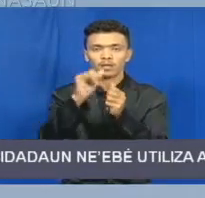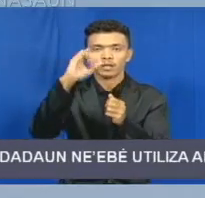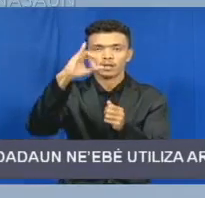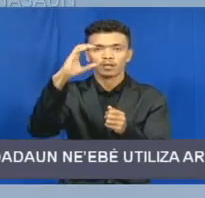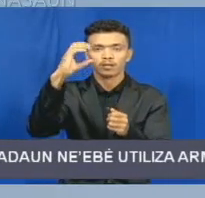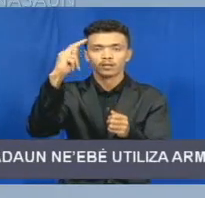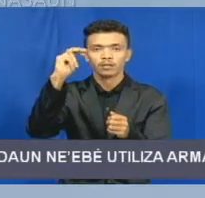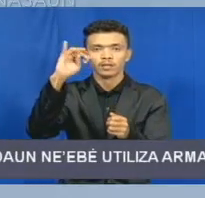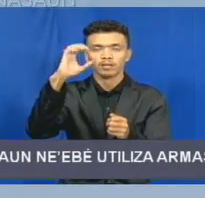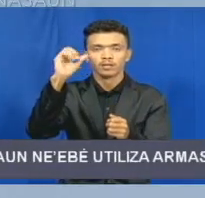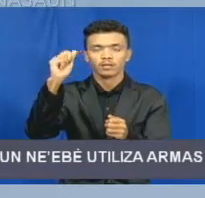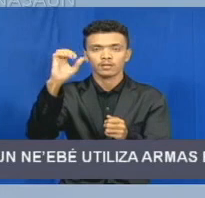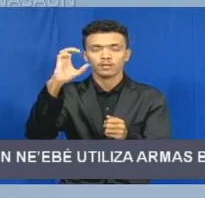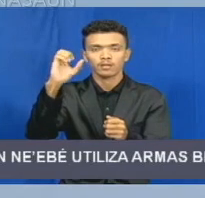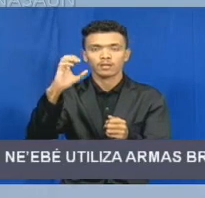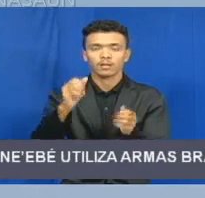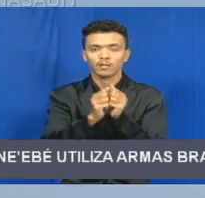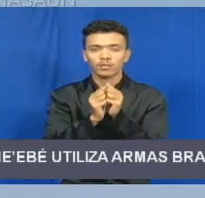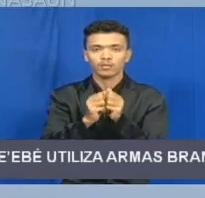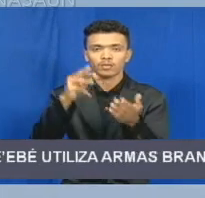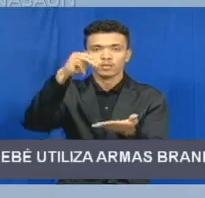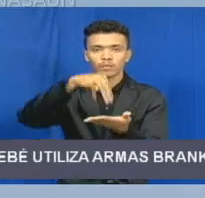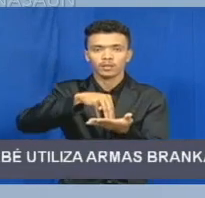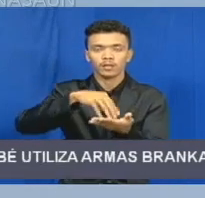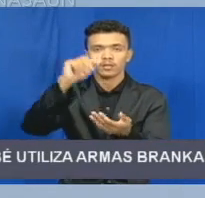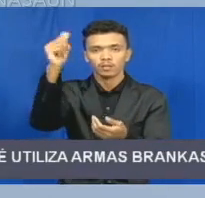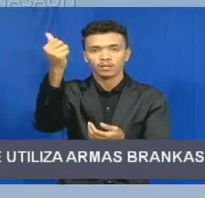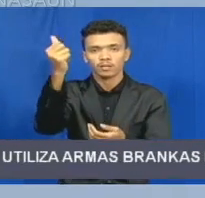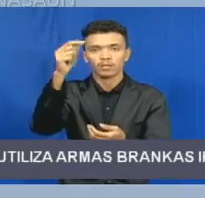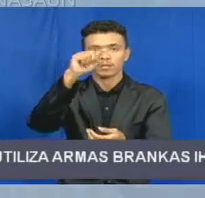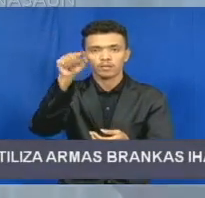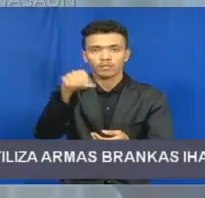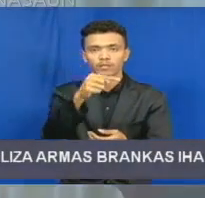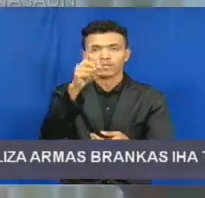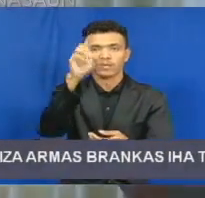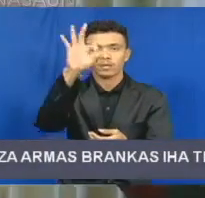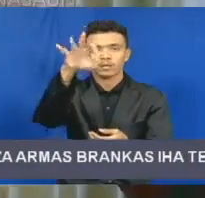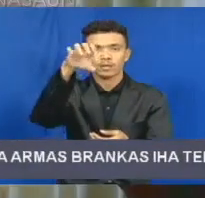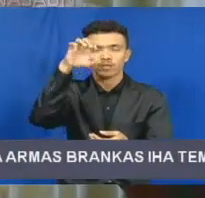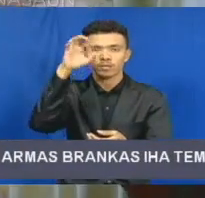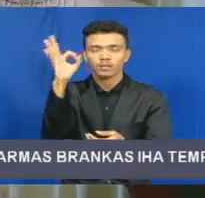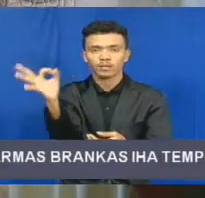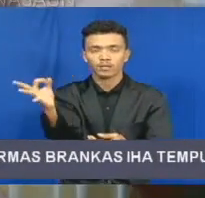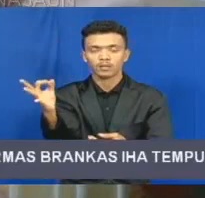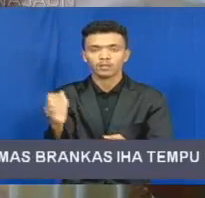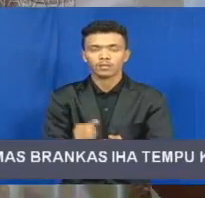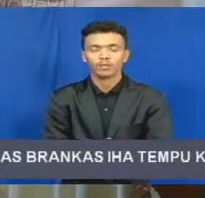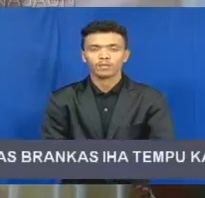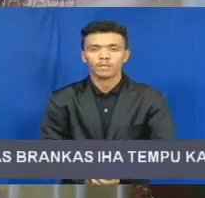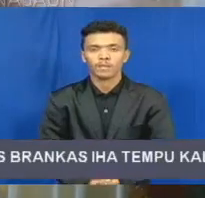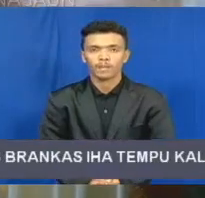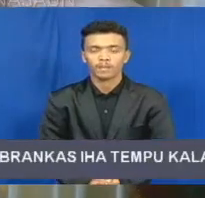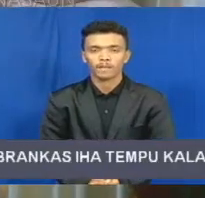ho montante, dólar americano, milhão sanulo, vírgula atosia cianulo. Nuno